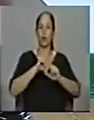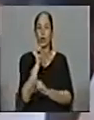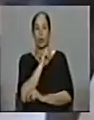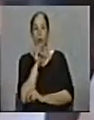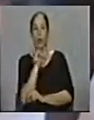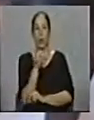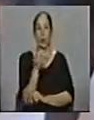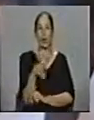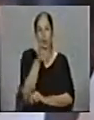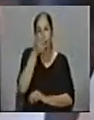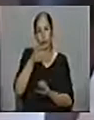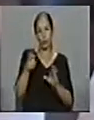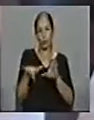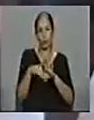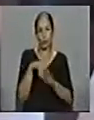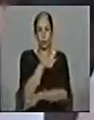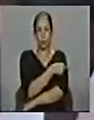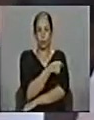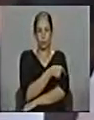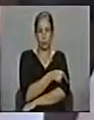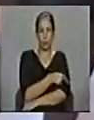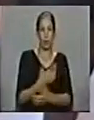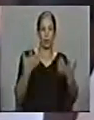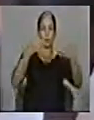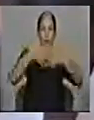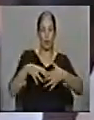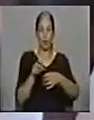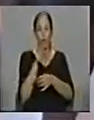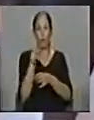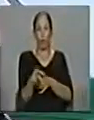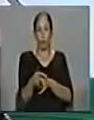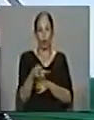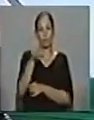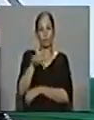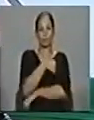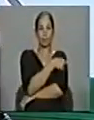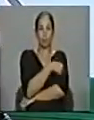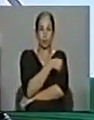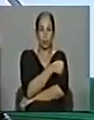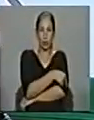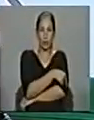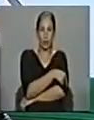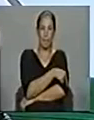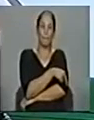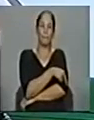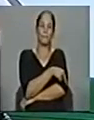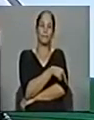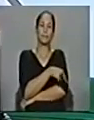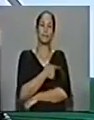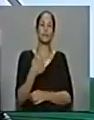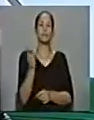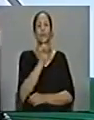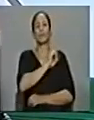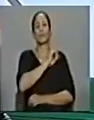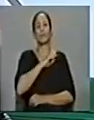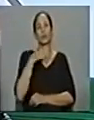enfermeiros. De fora, para além dos não sindicalizados, ficam também os enfermeiros que prestam serviço em instituições particulares